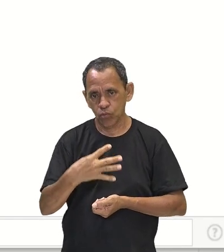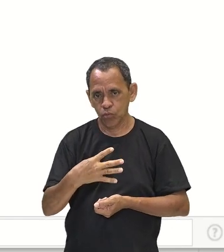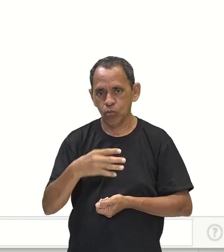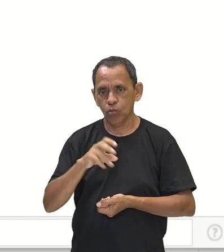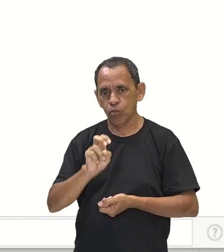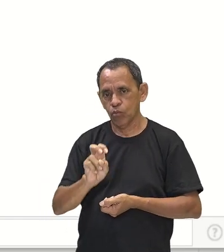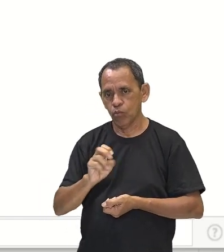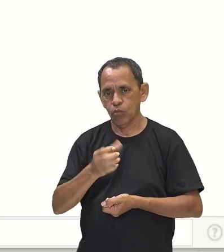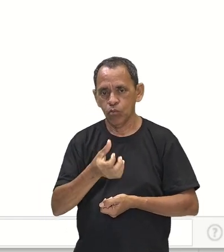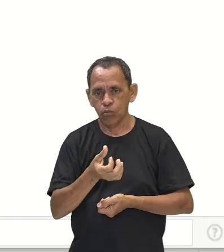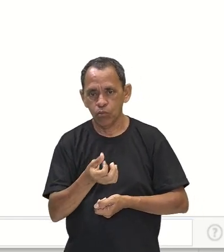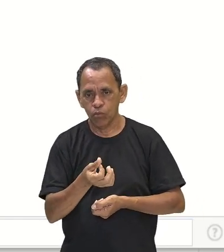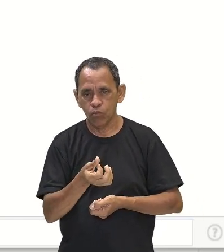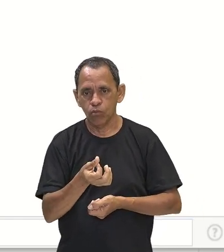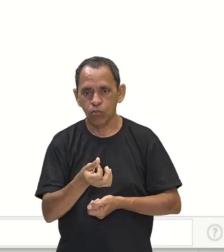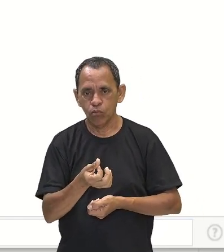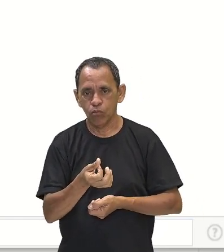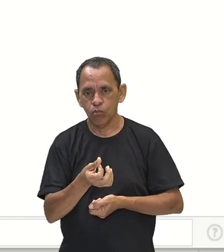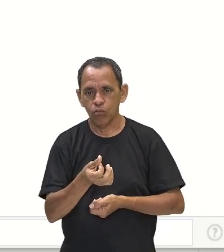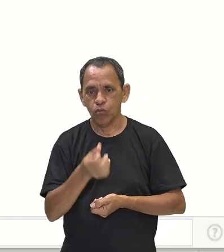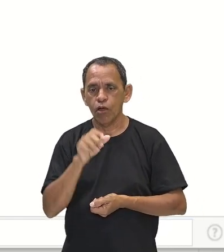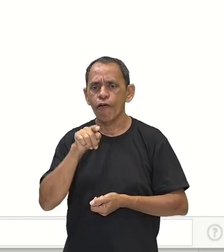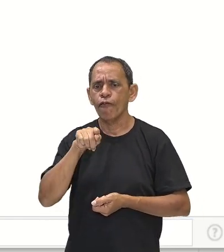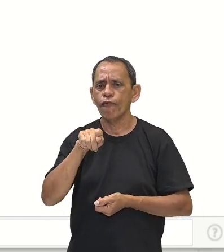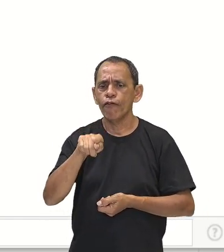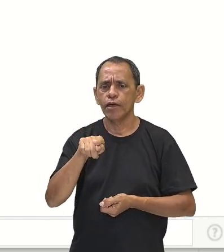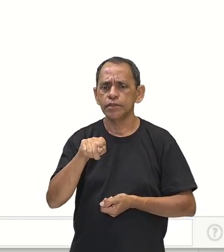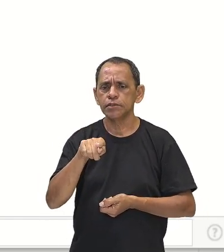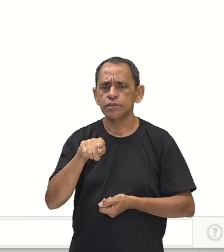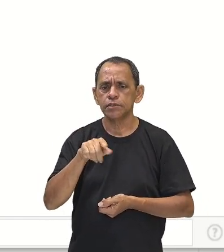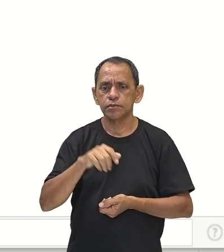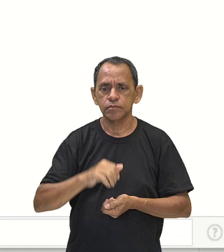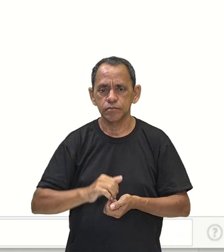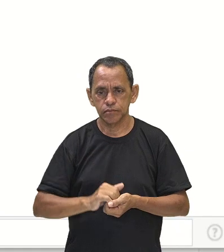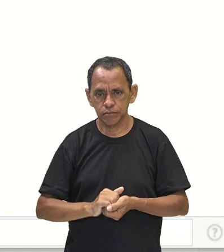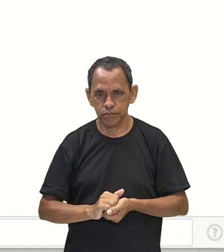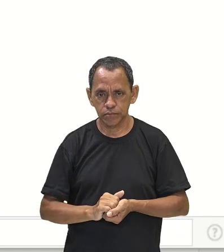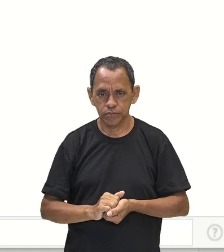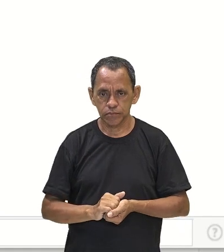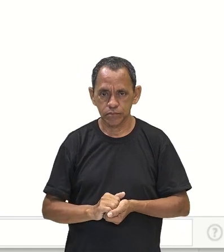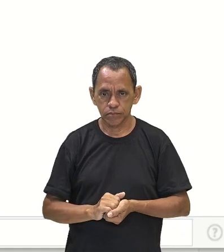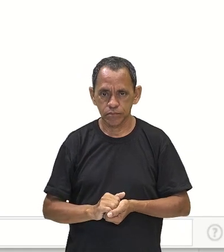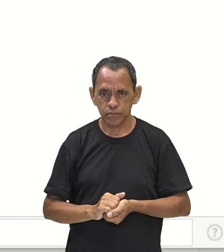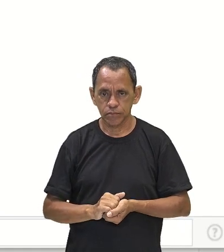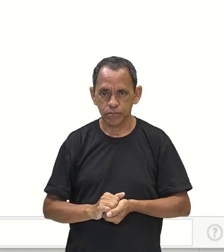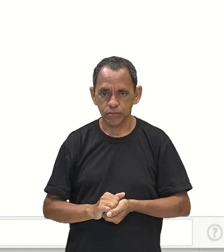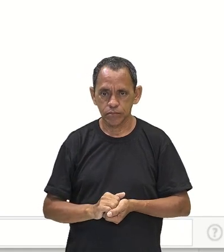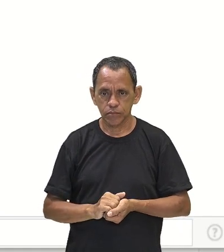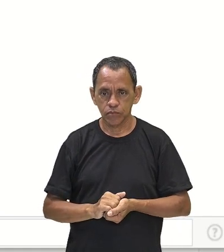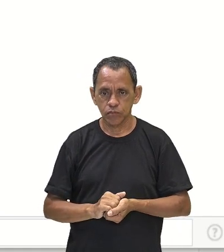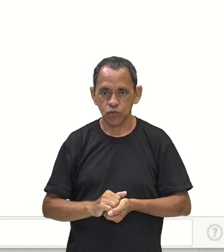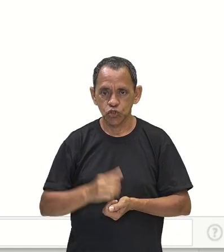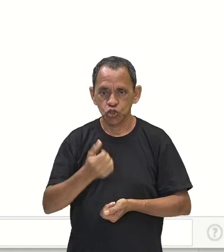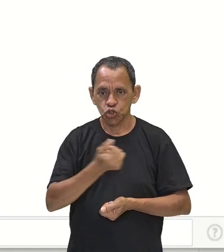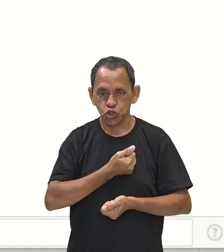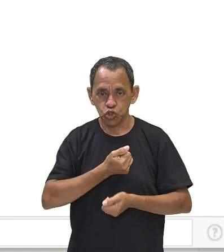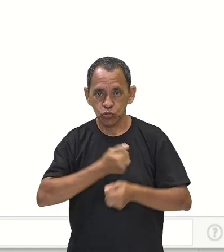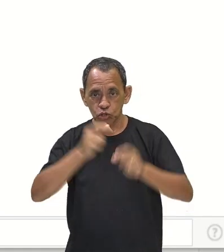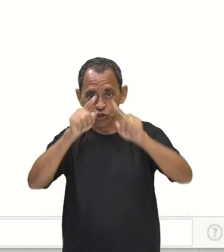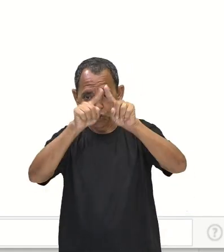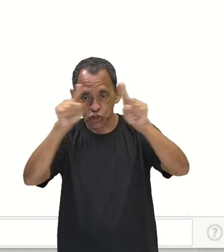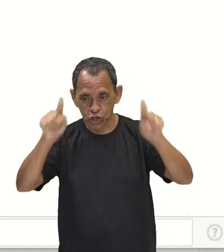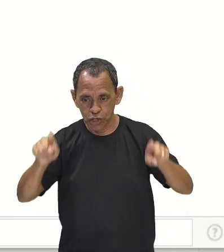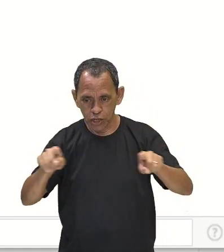6 vértices. Aí multiplicamos 6, né, pelo número de arestas. 6